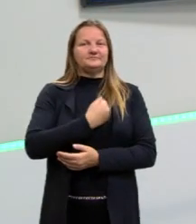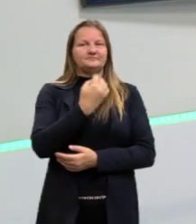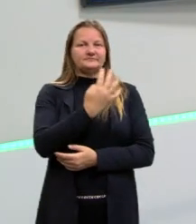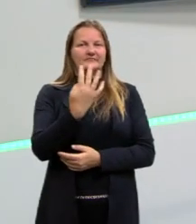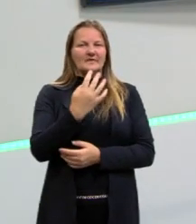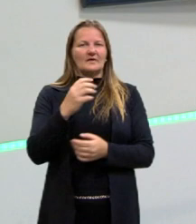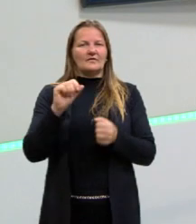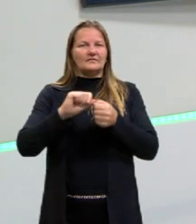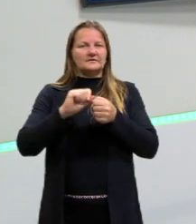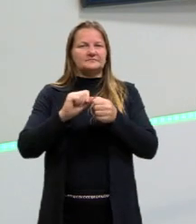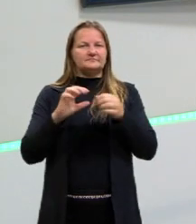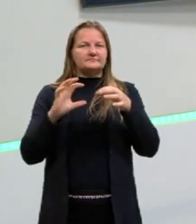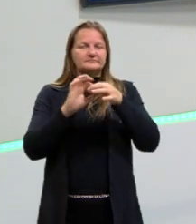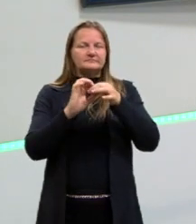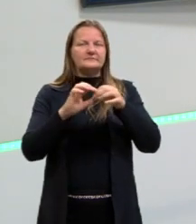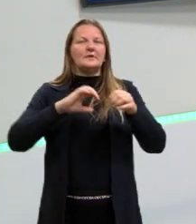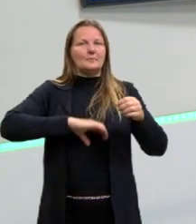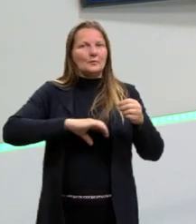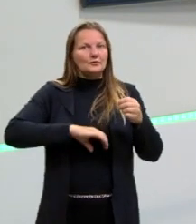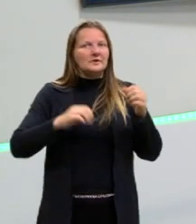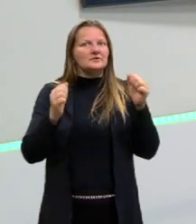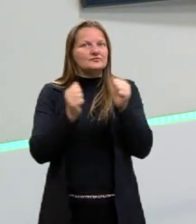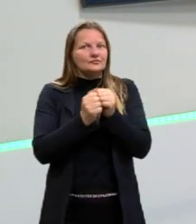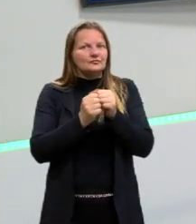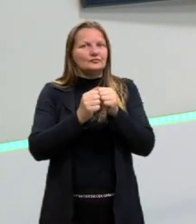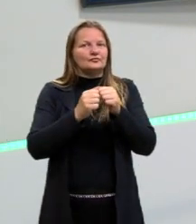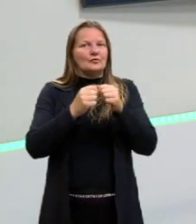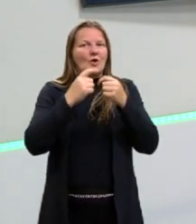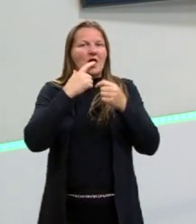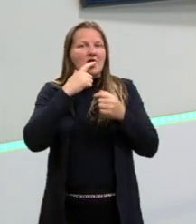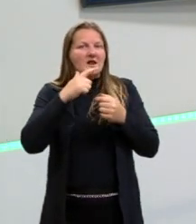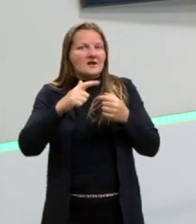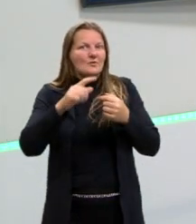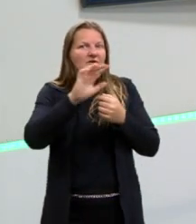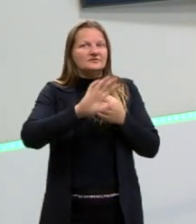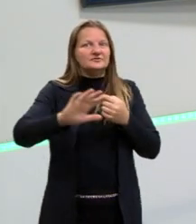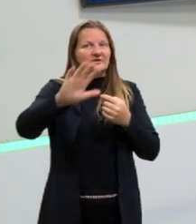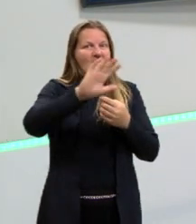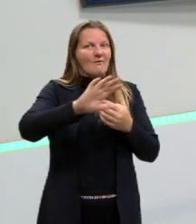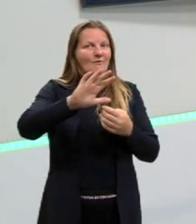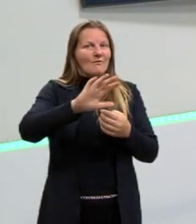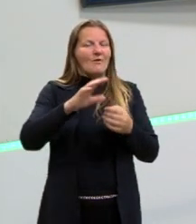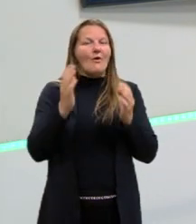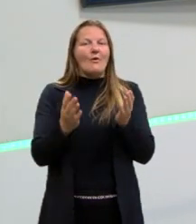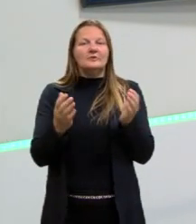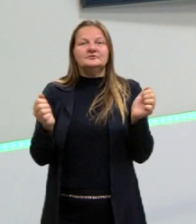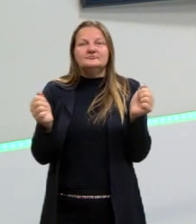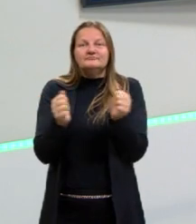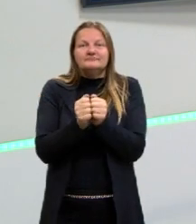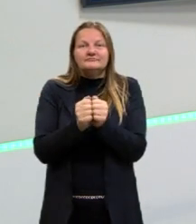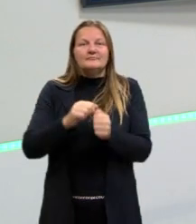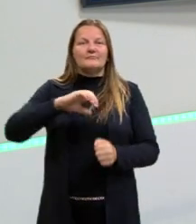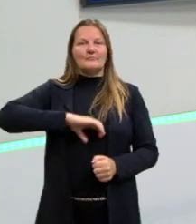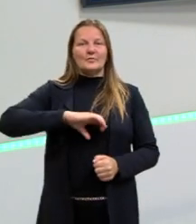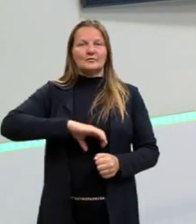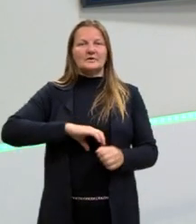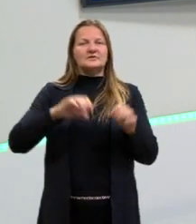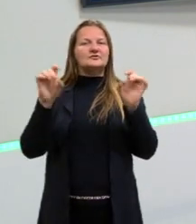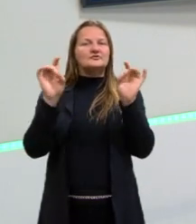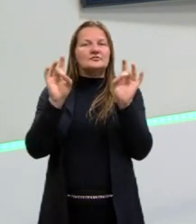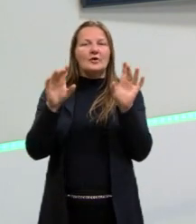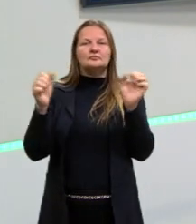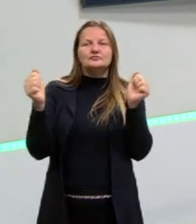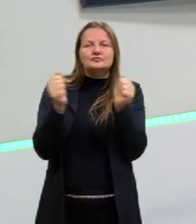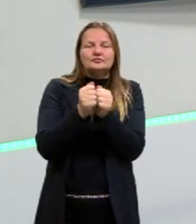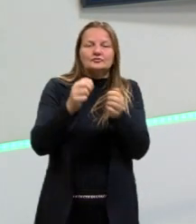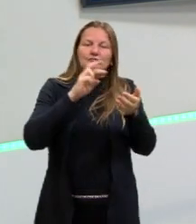gente fez o gancho aí da língua portuguesa com as outras línguas, hoje a gente faz o gancho aí da língua portuguesa especificamente